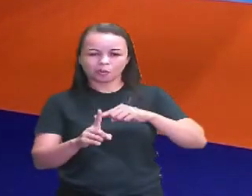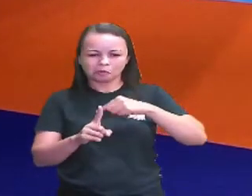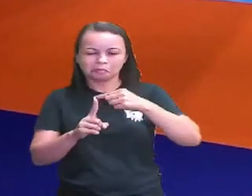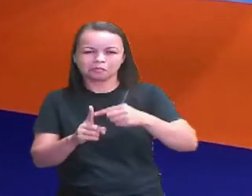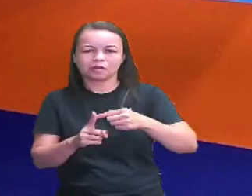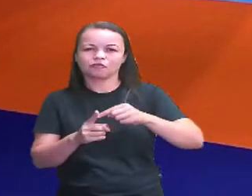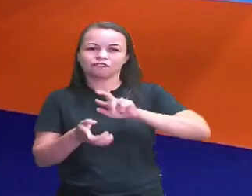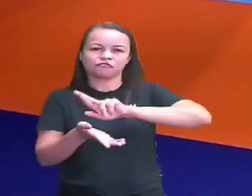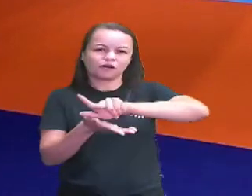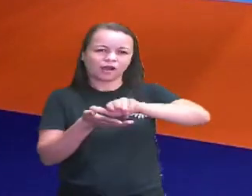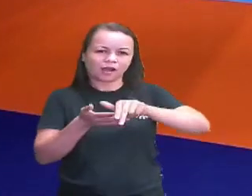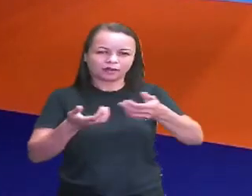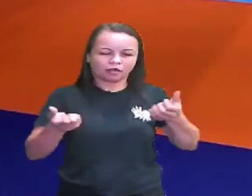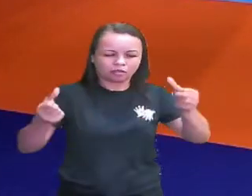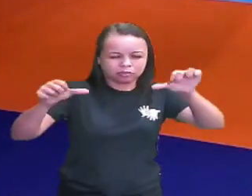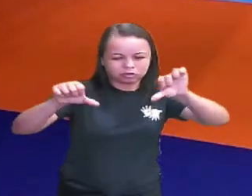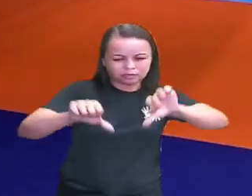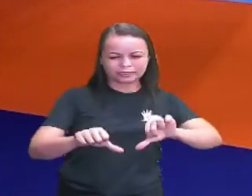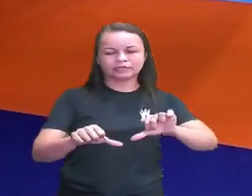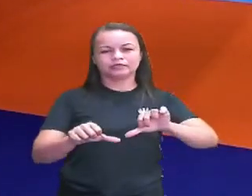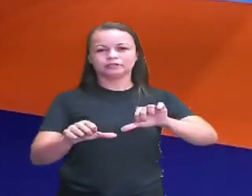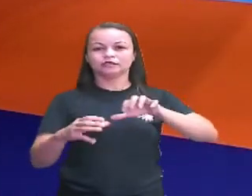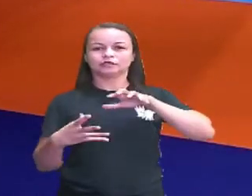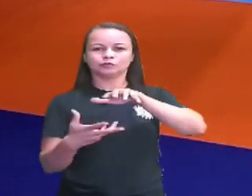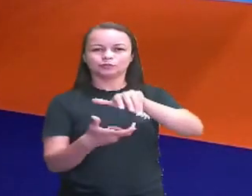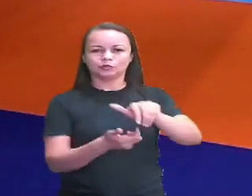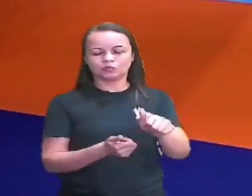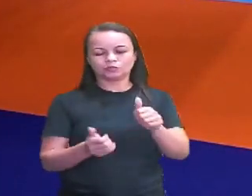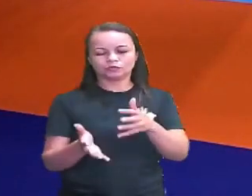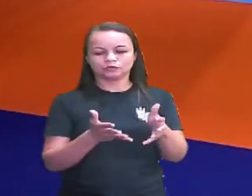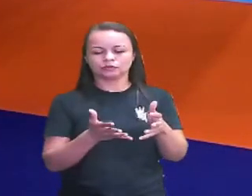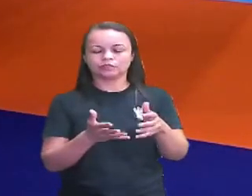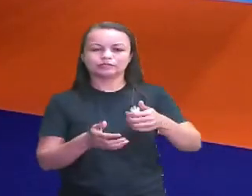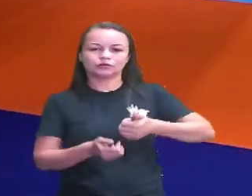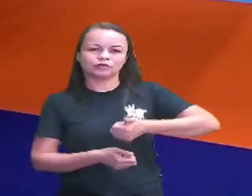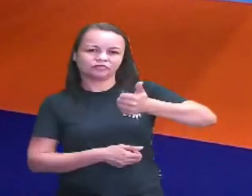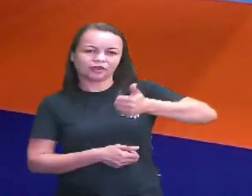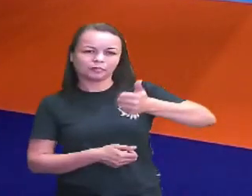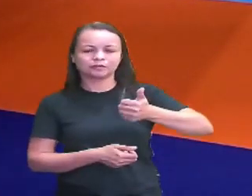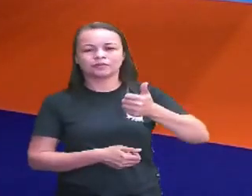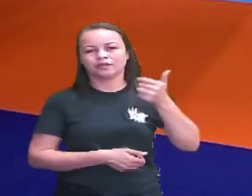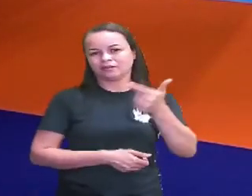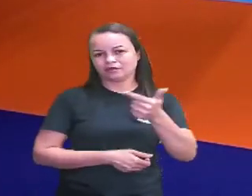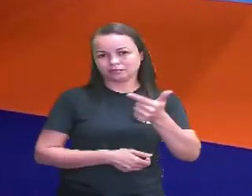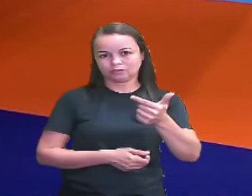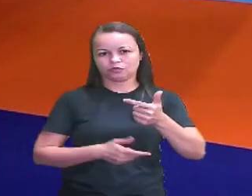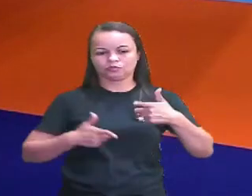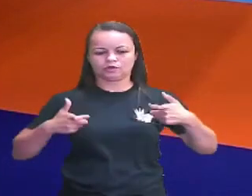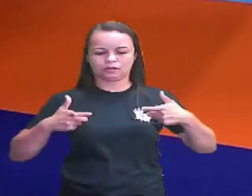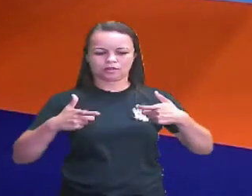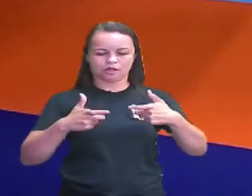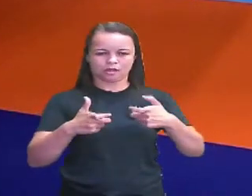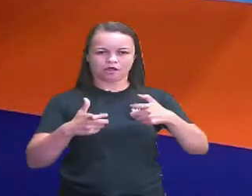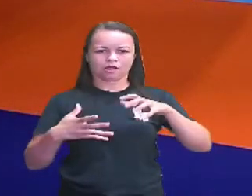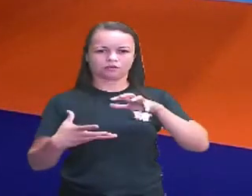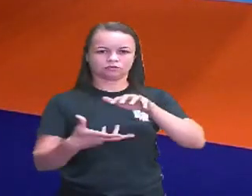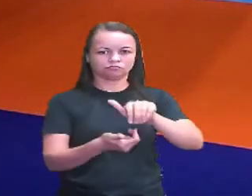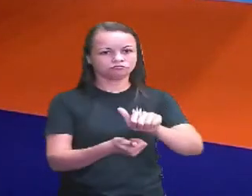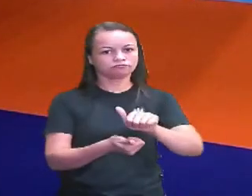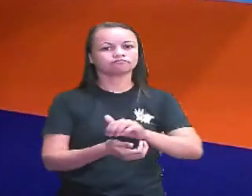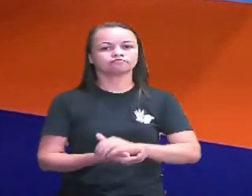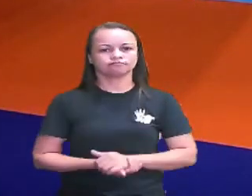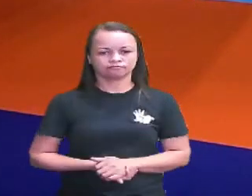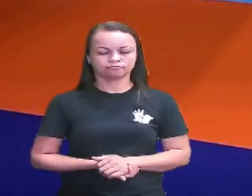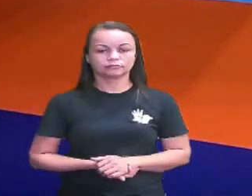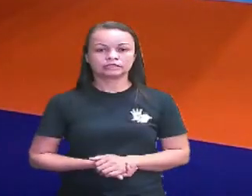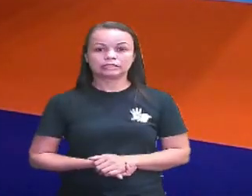redor do mundo, incluindo, nesse contexto, a Primeira e a Segunda Guerra Mundial. As consequências